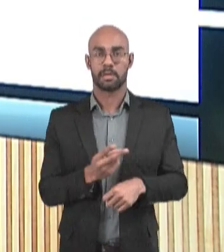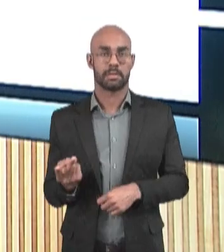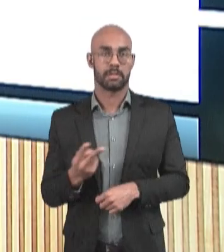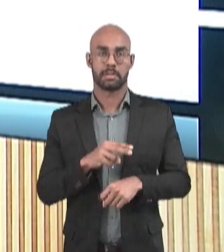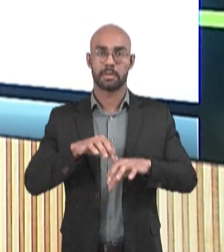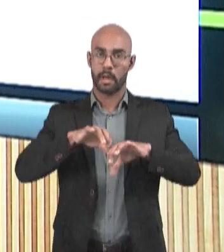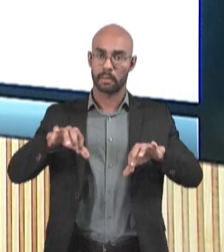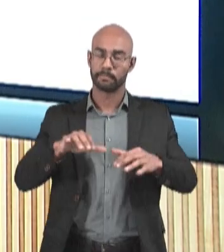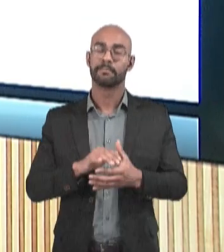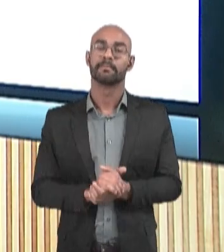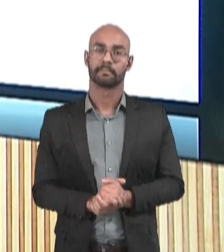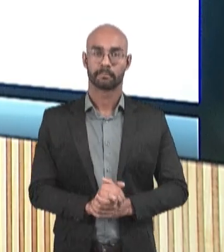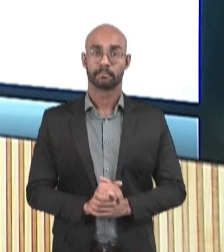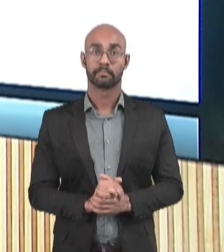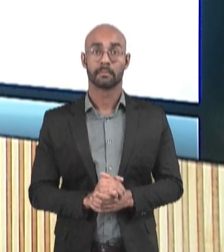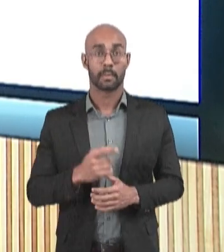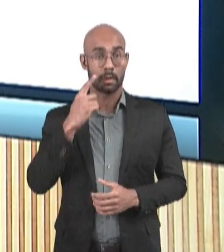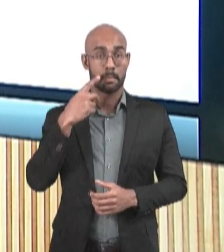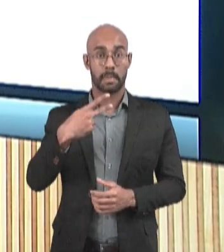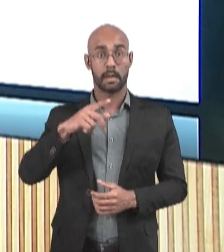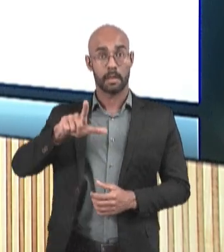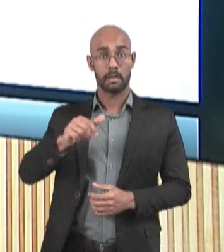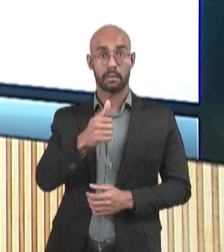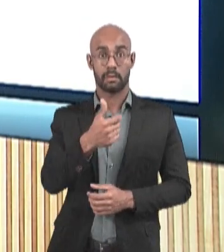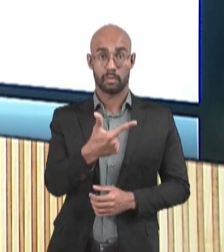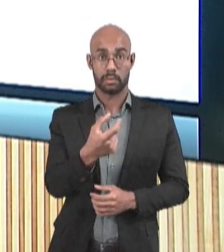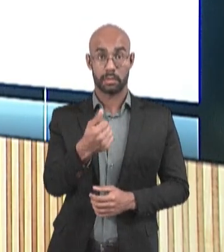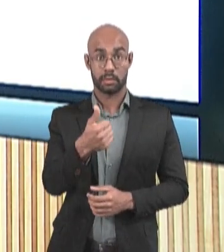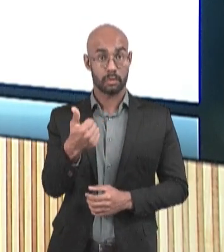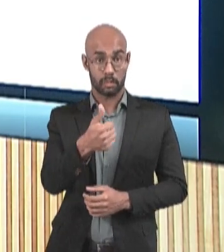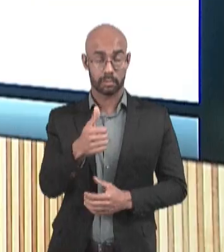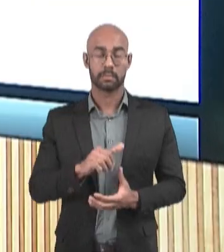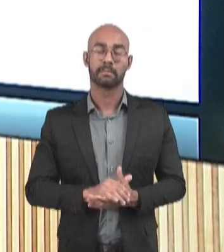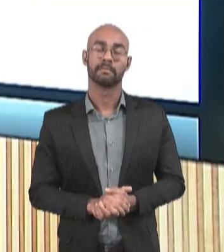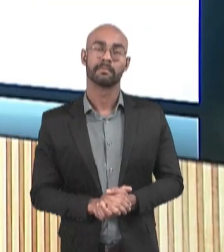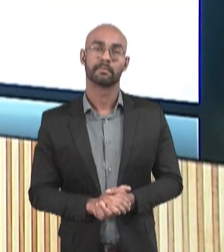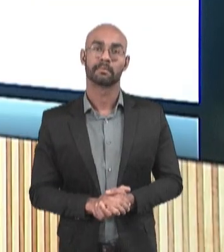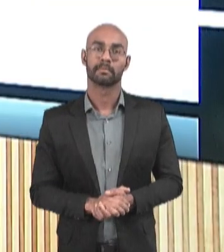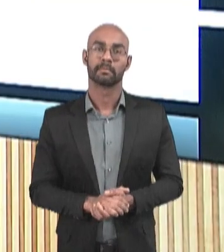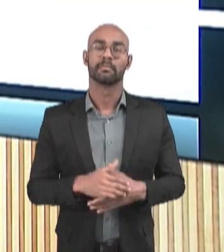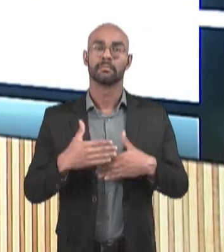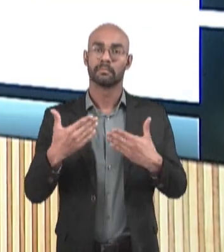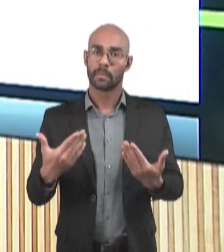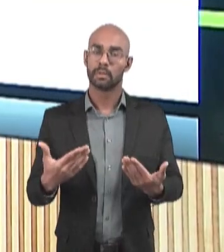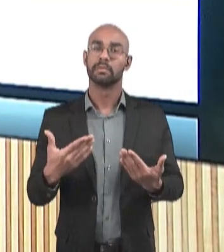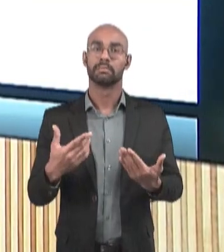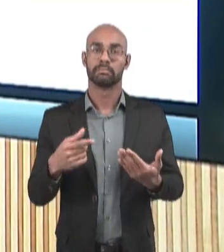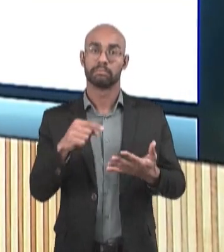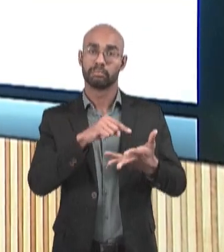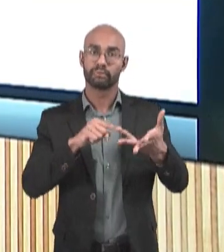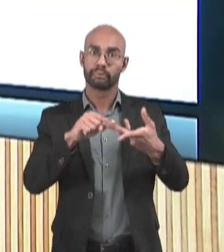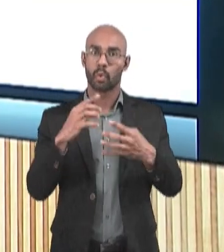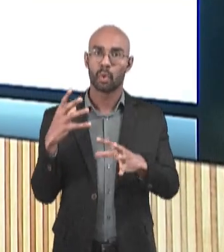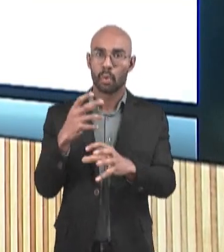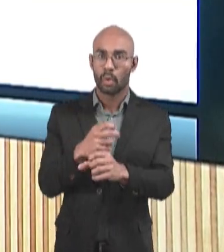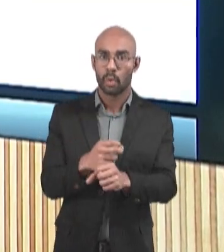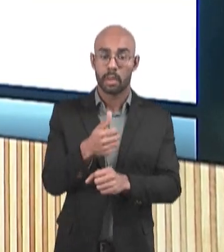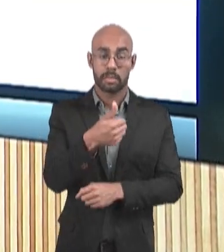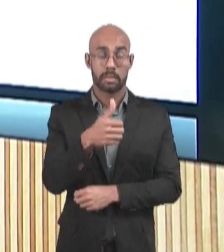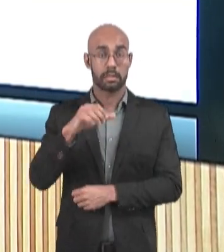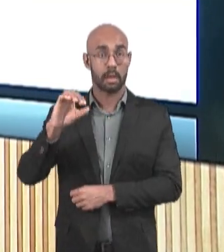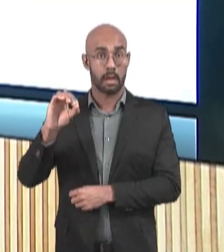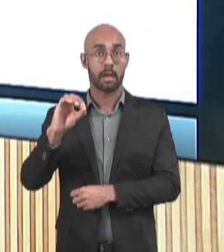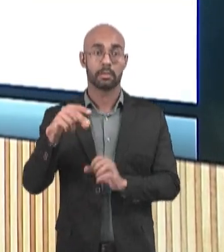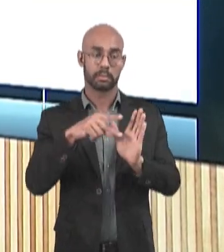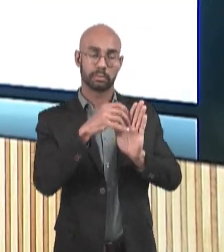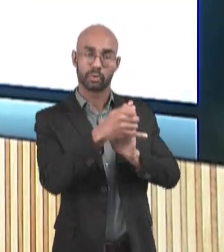para a sua cidade. PL 211 também aprovado na sessão de hoje. Esses, então, foram os 10 projetos, né, que